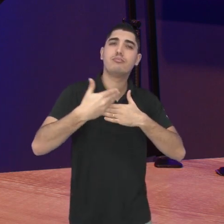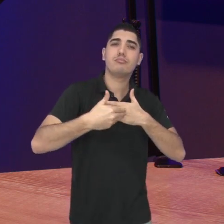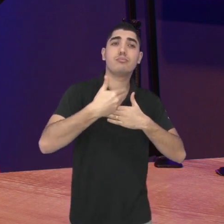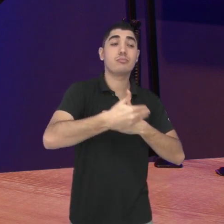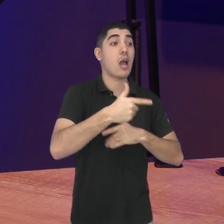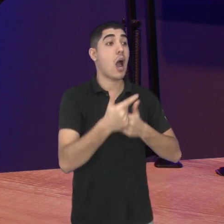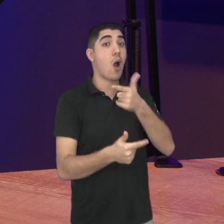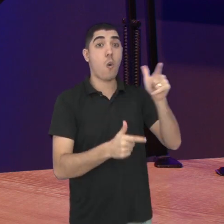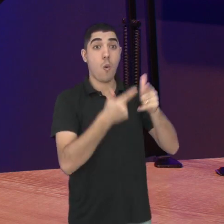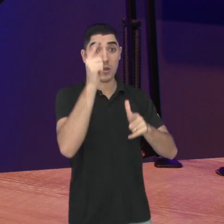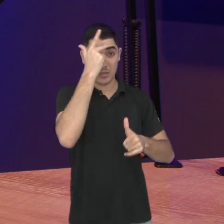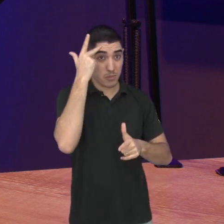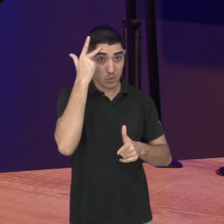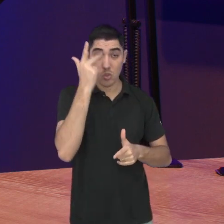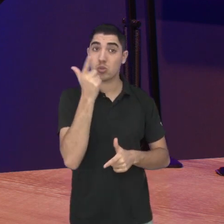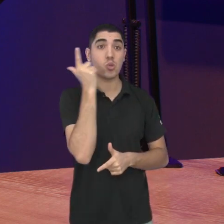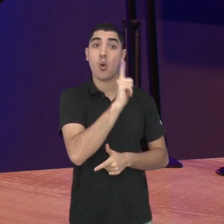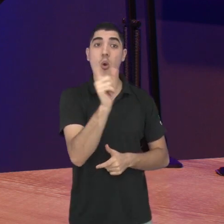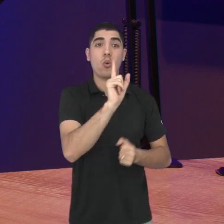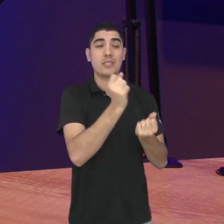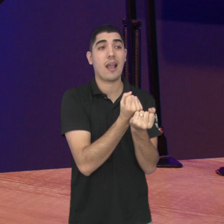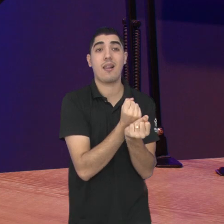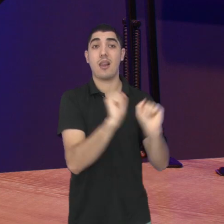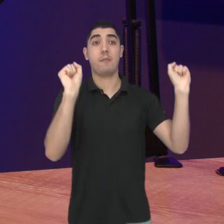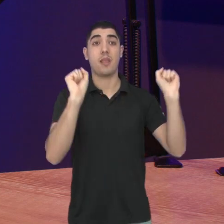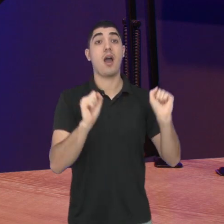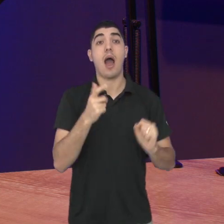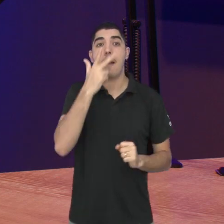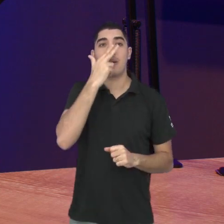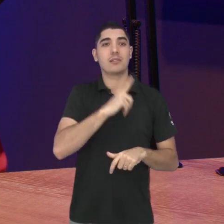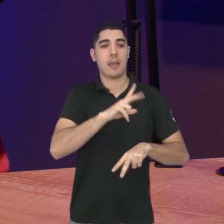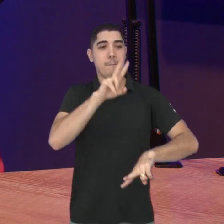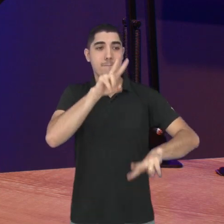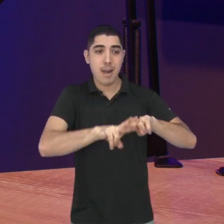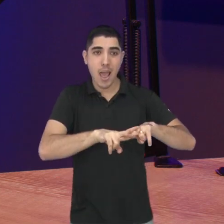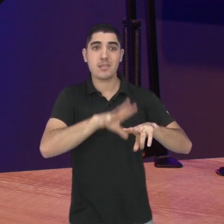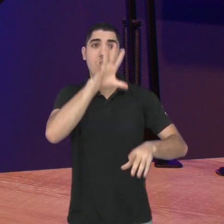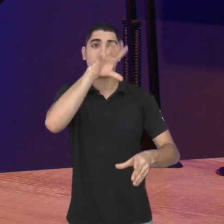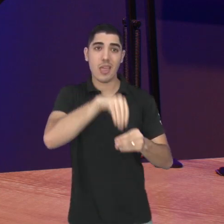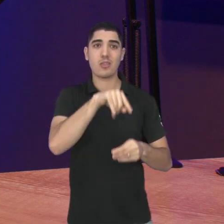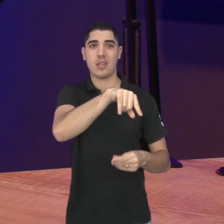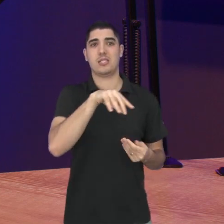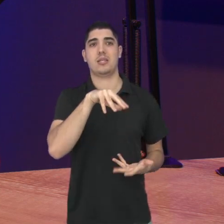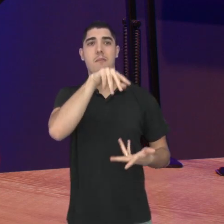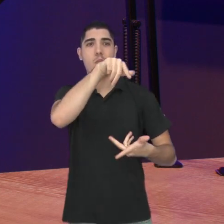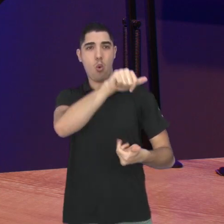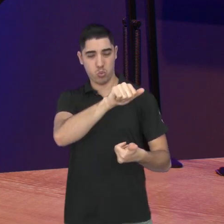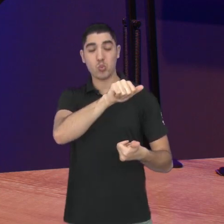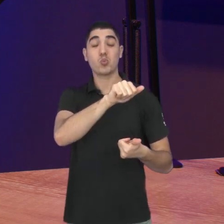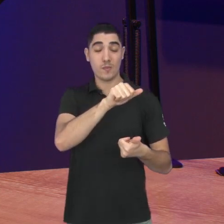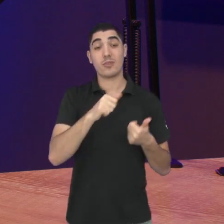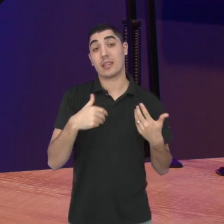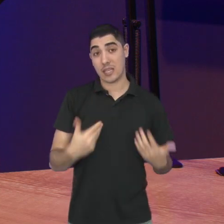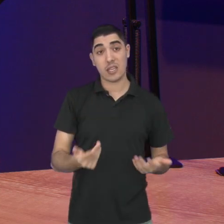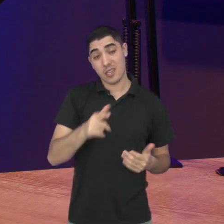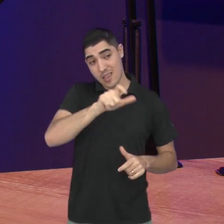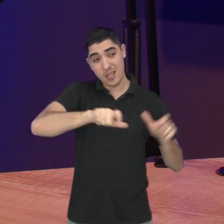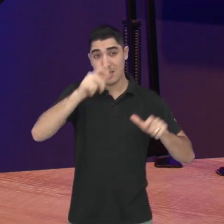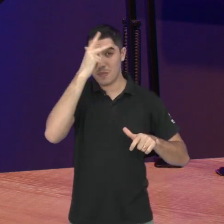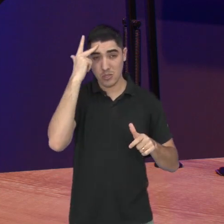se libertar desse mundo, ela fica presa nessa situação, as pessoas começam a ficar presas nesse mundo e